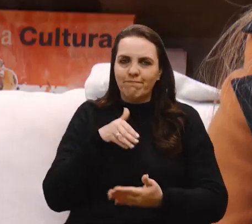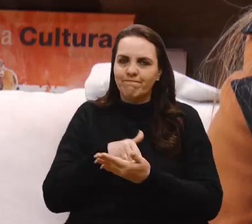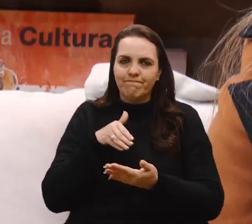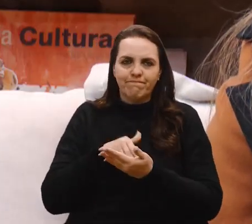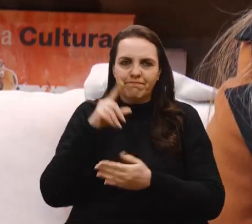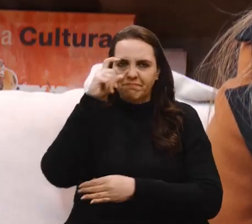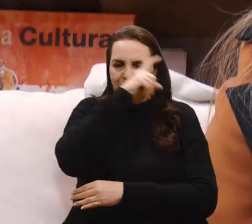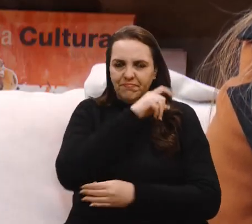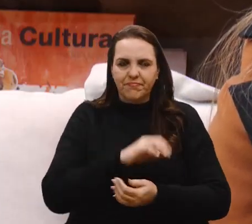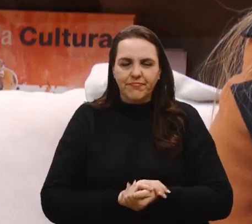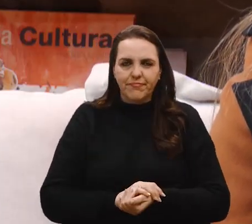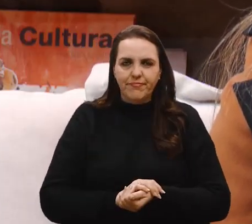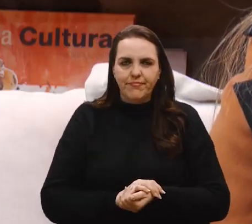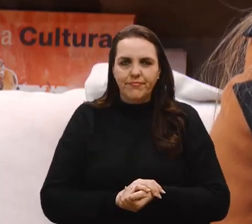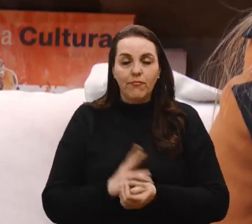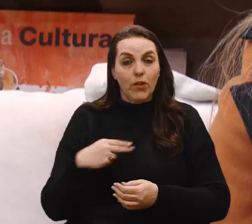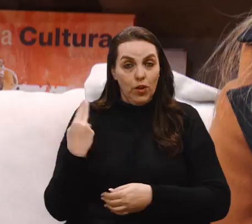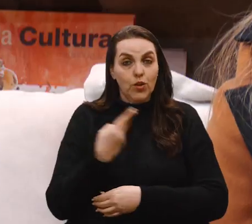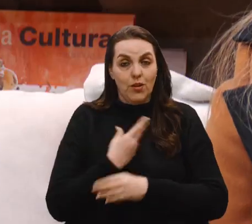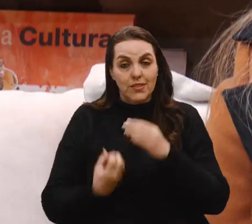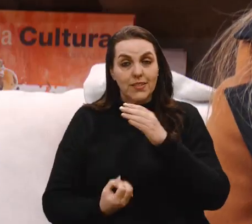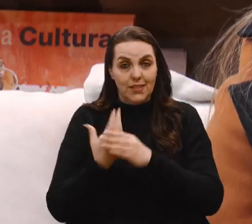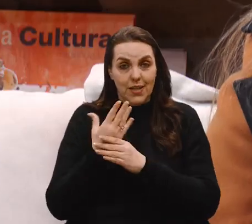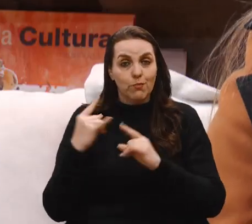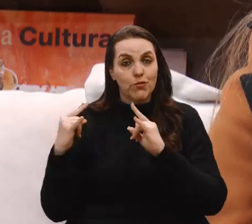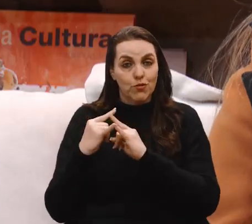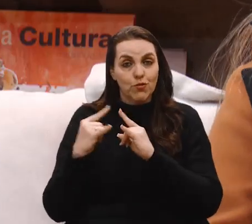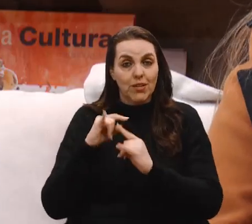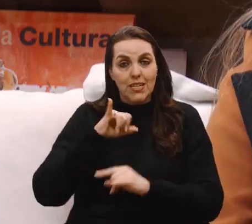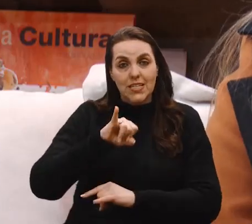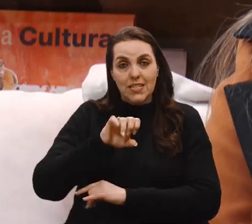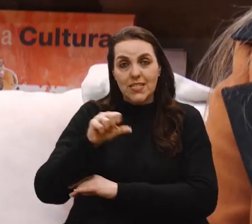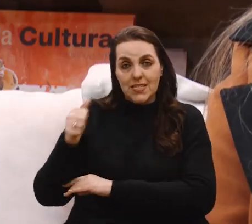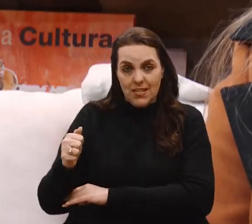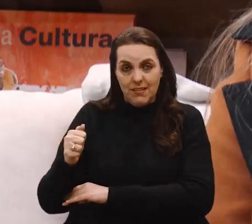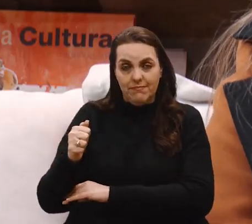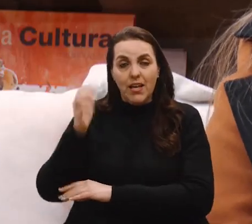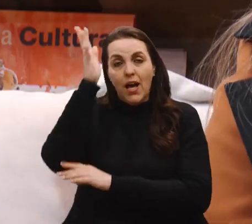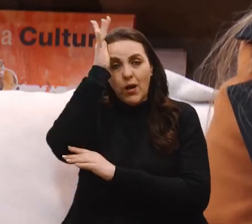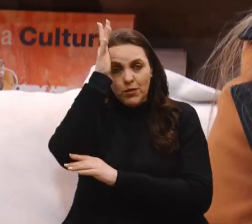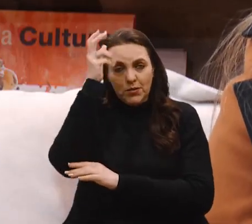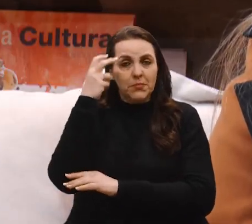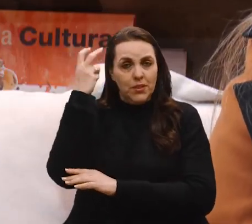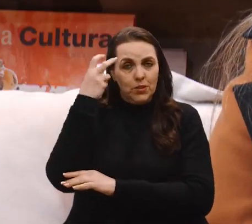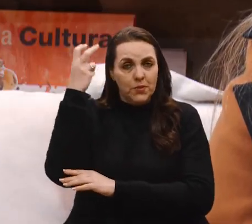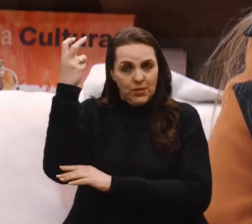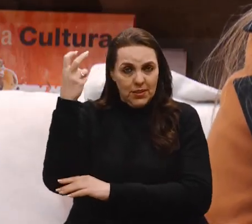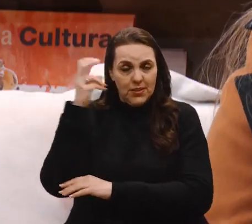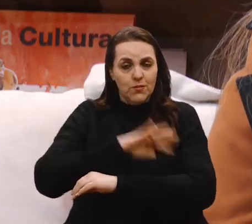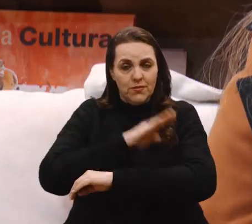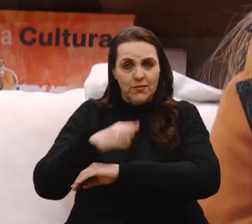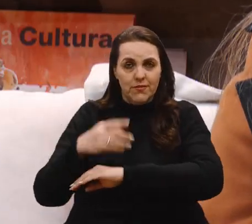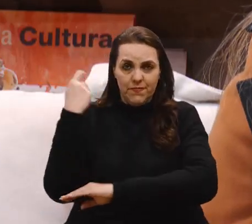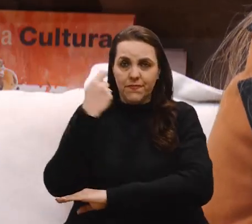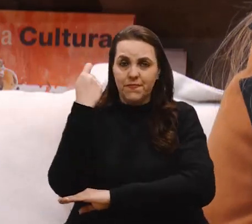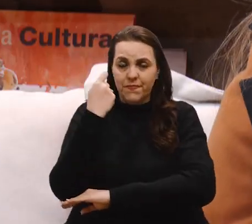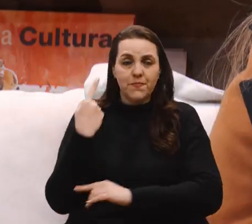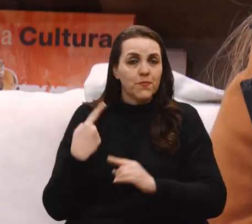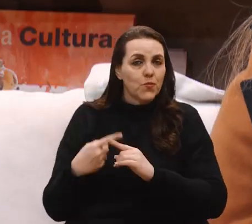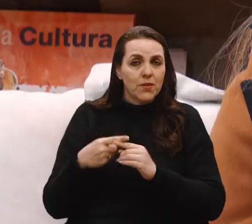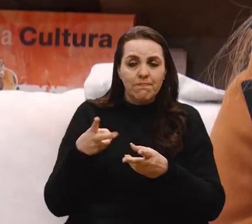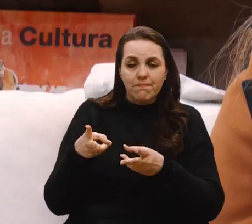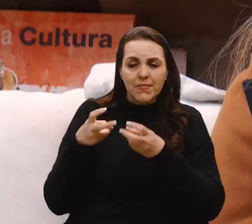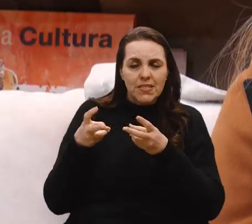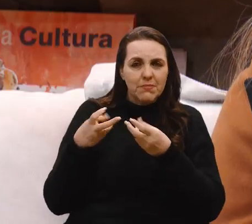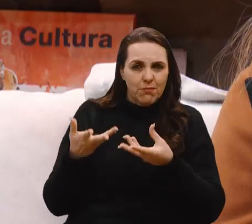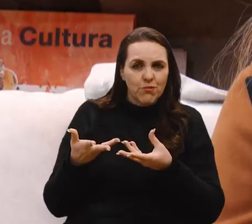em prol disso, nós abrimos, então, o Instituto ISA, que é o Instituto de Altas Habilidades e Superdotação da Serra Gaúcha, porque nós